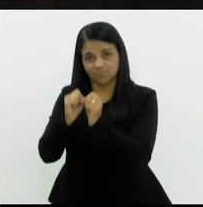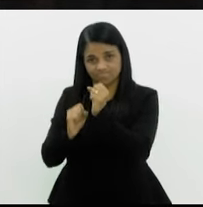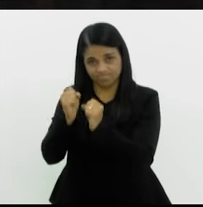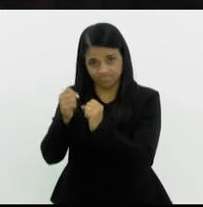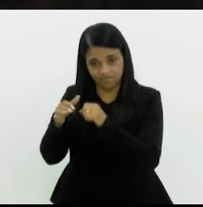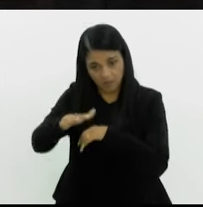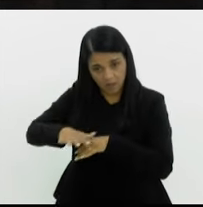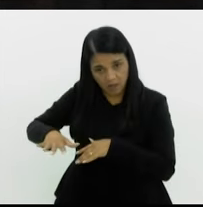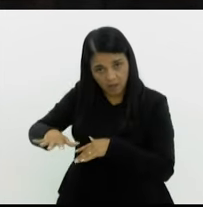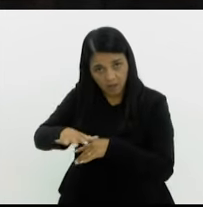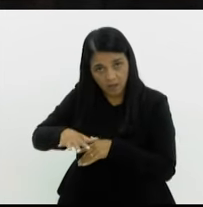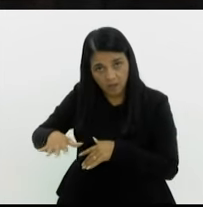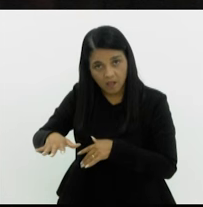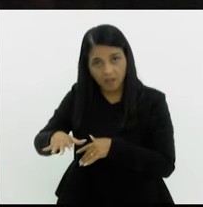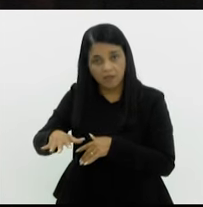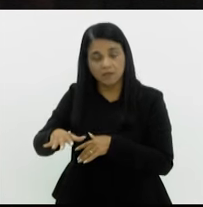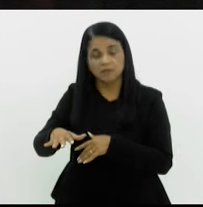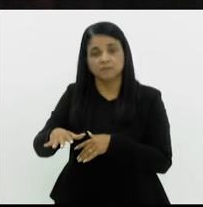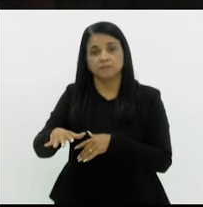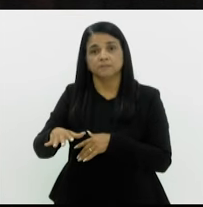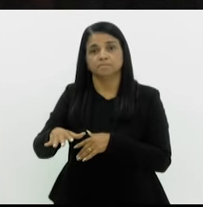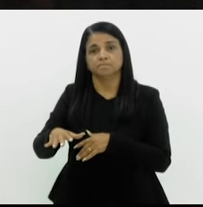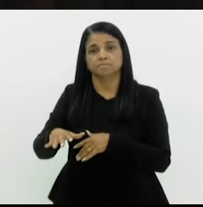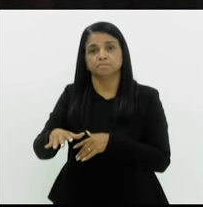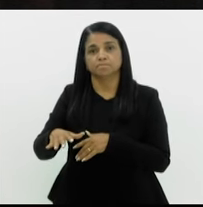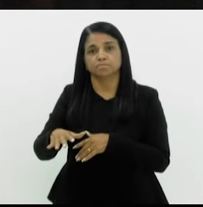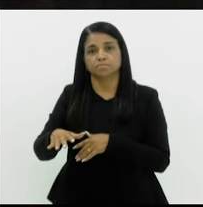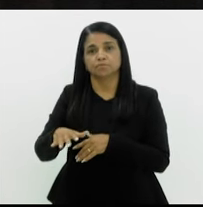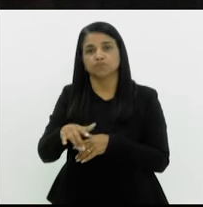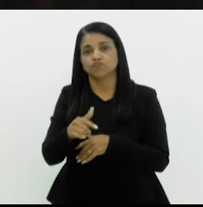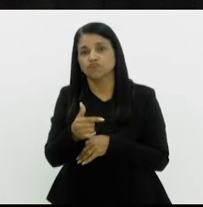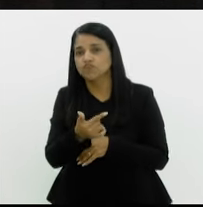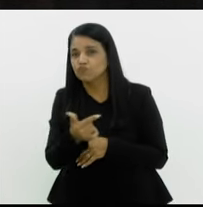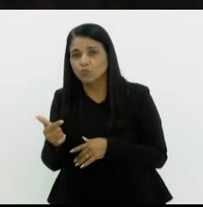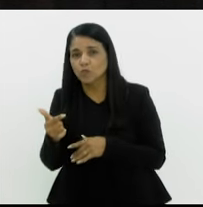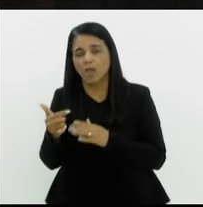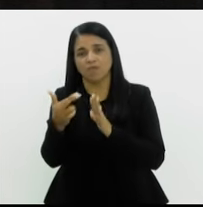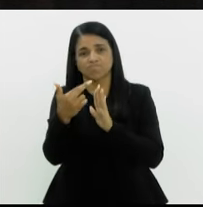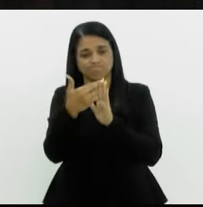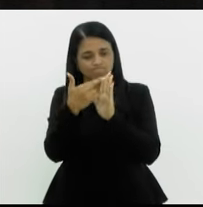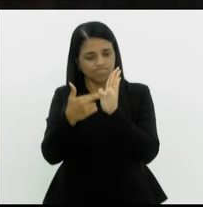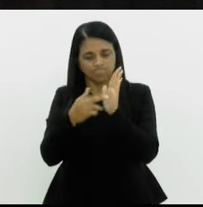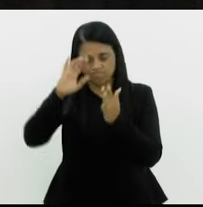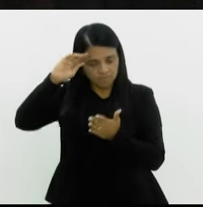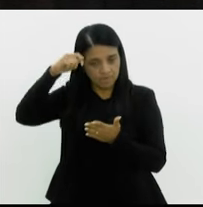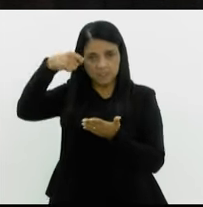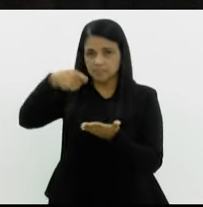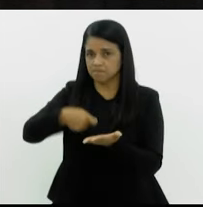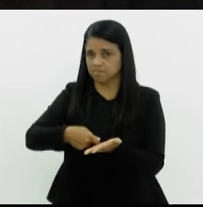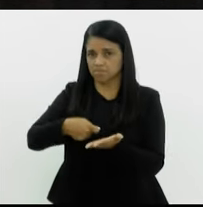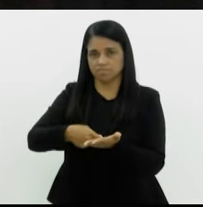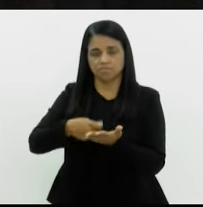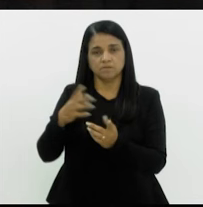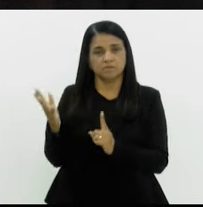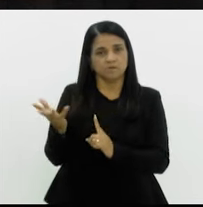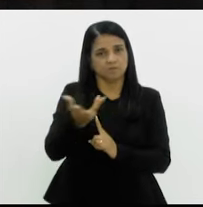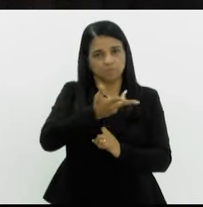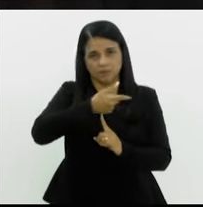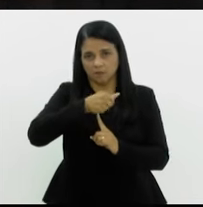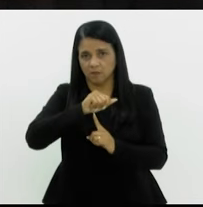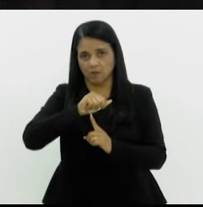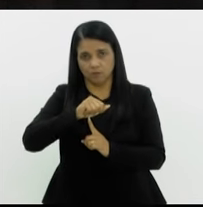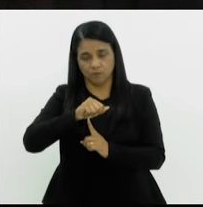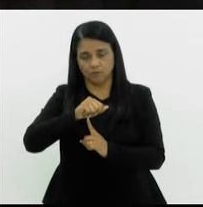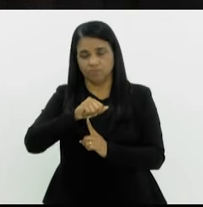ela não tem um rigor ambiental muito